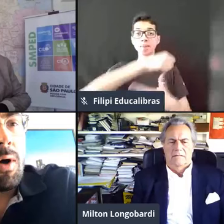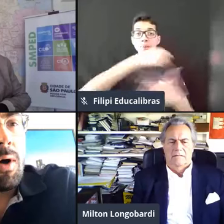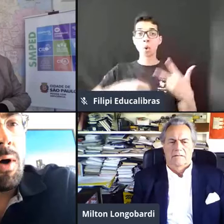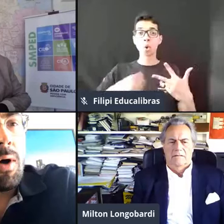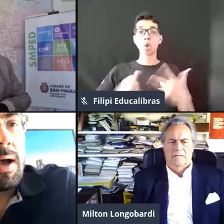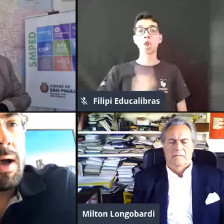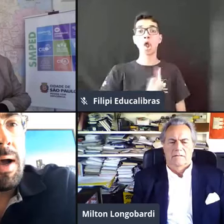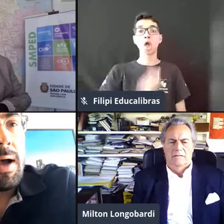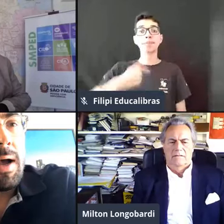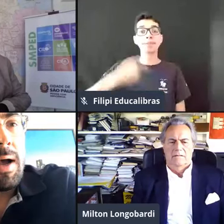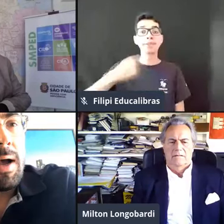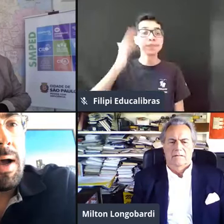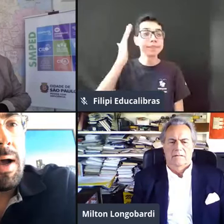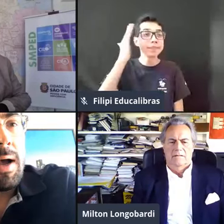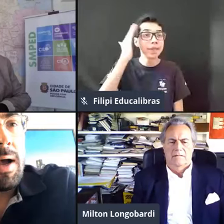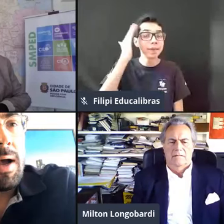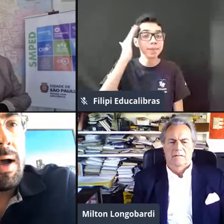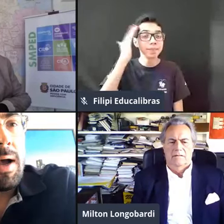saber apontar,